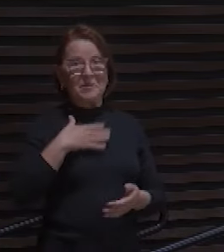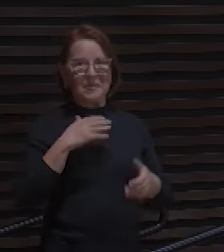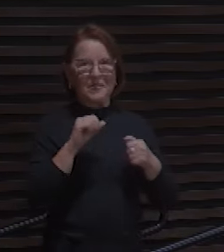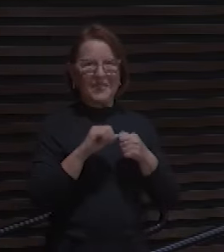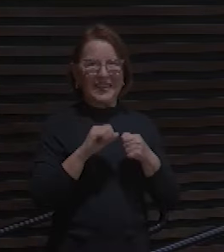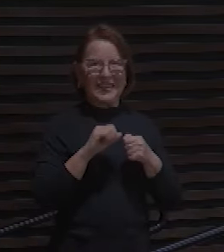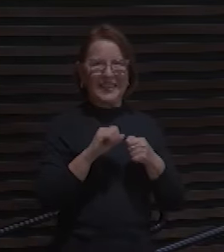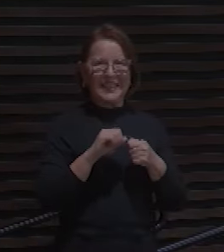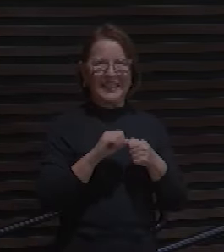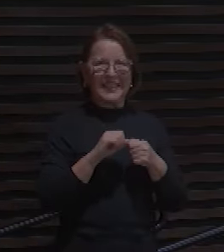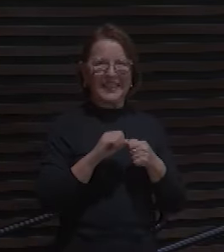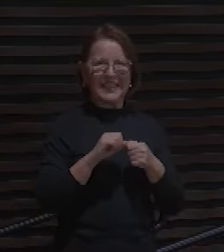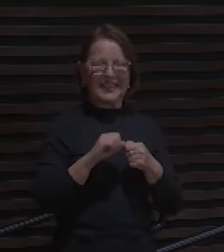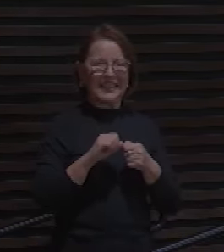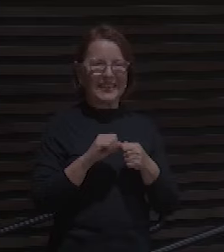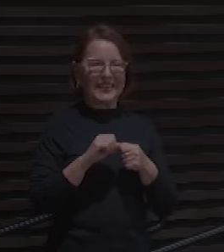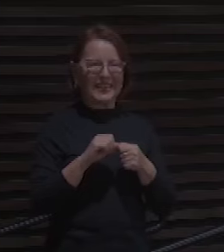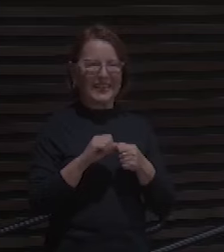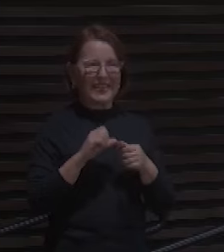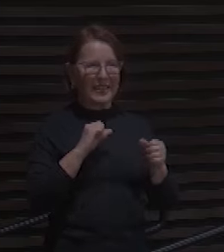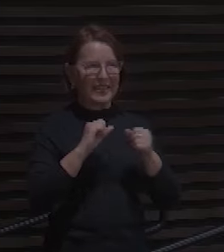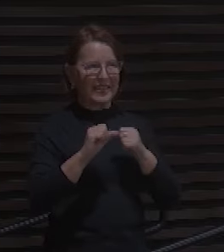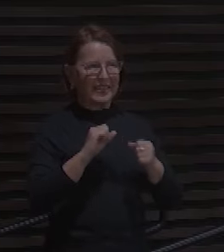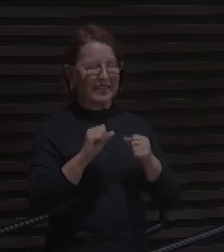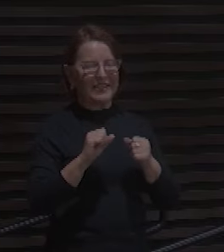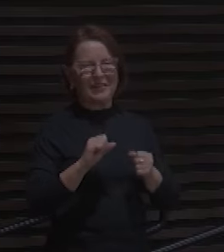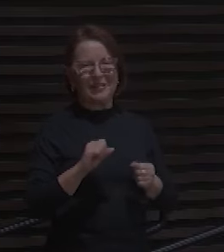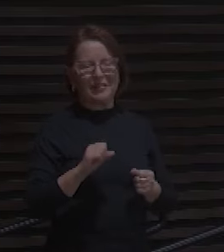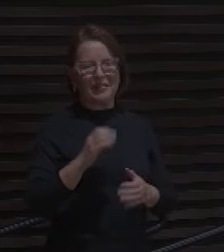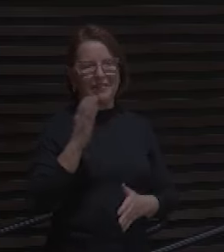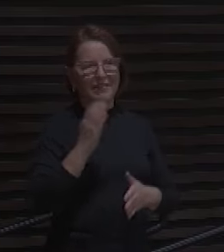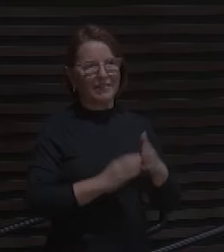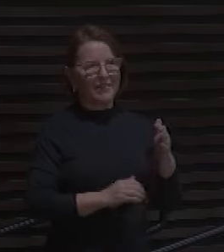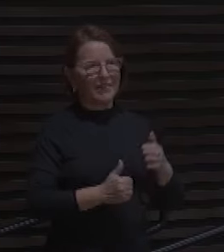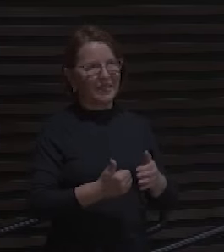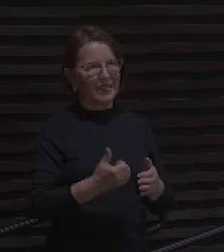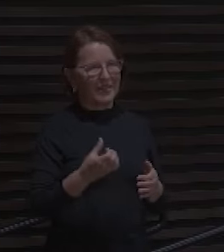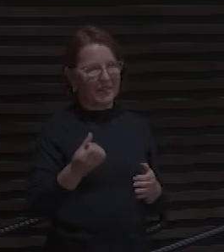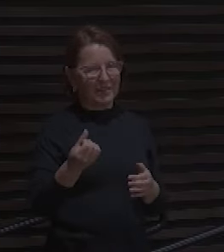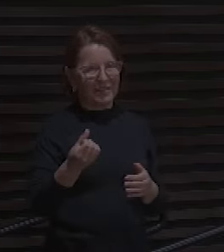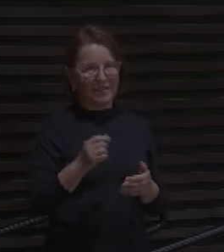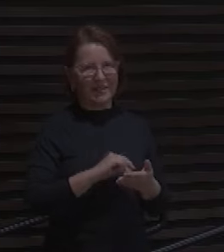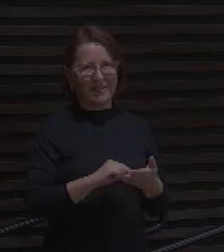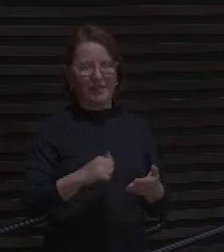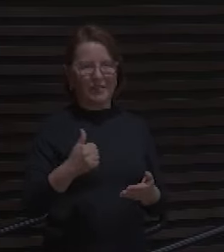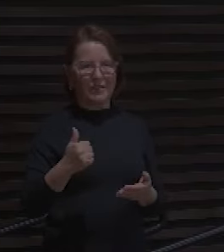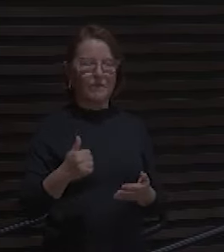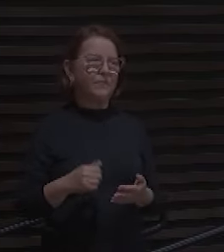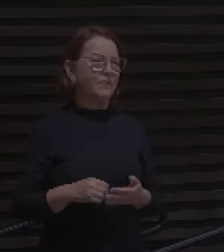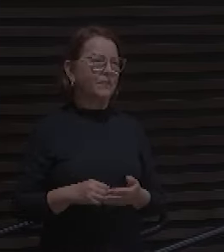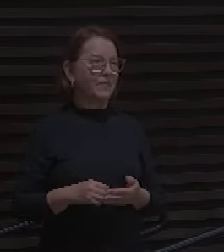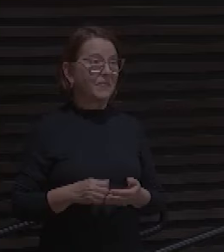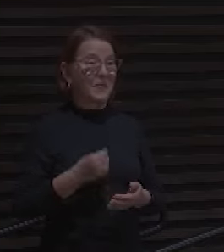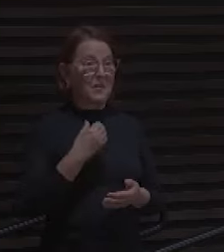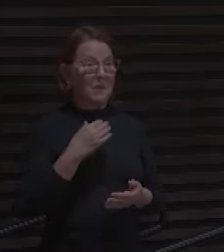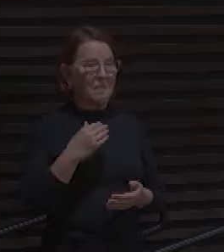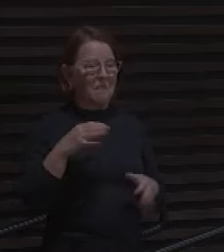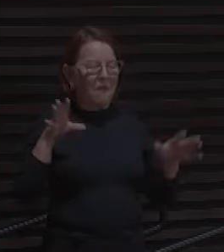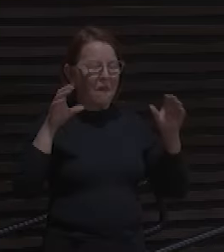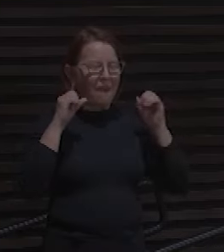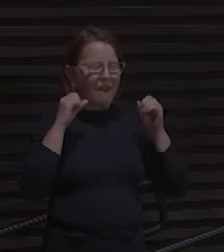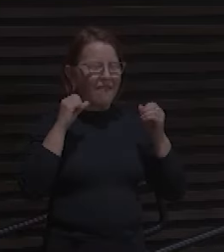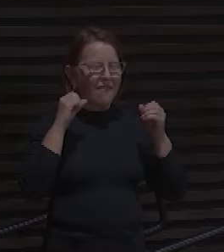farás. Salmo 16, 11. É o bom da Bíblia de papel que você está escutando as páginas